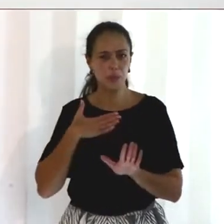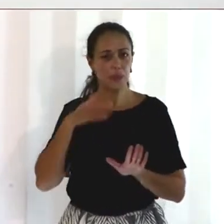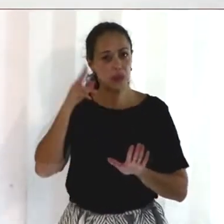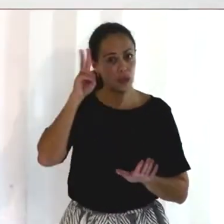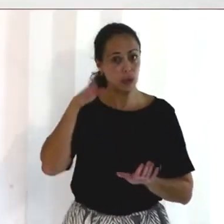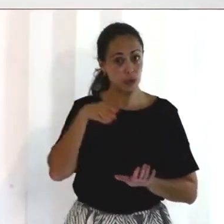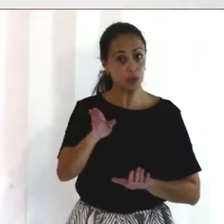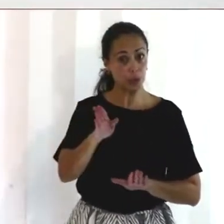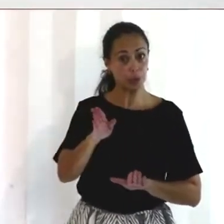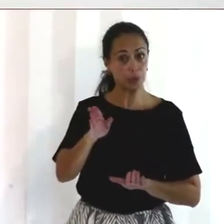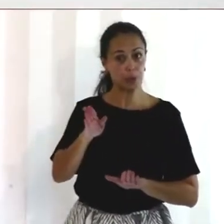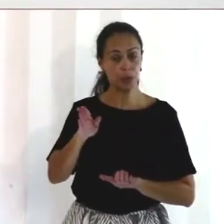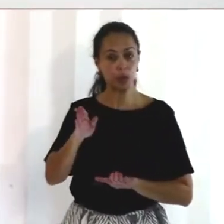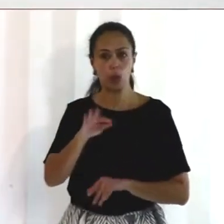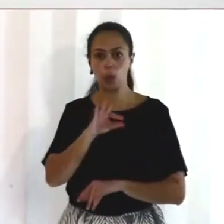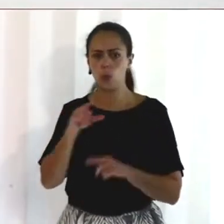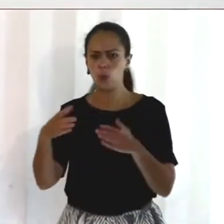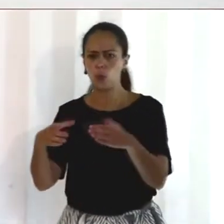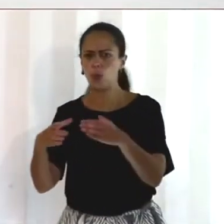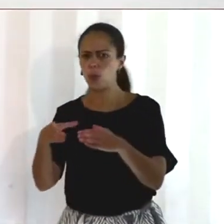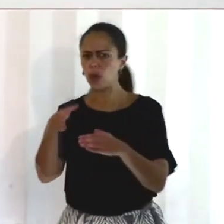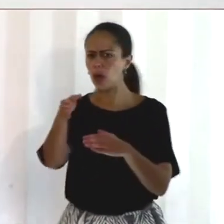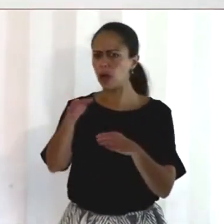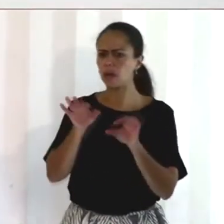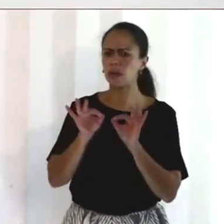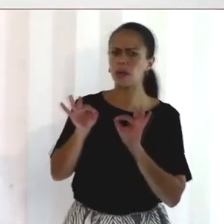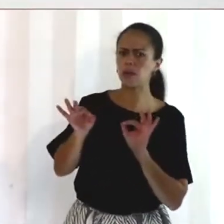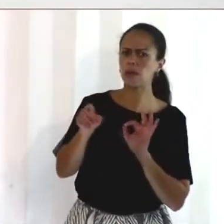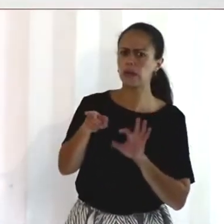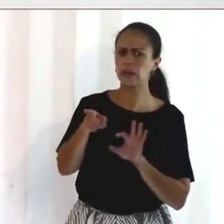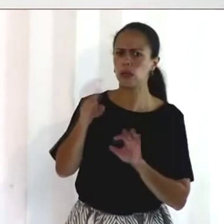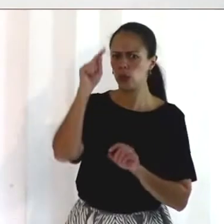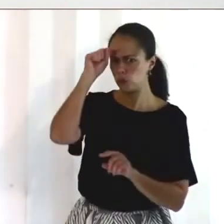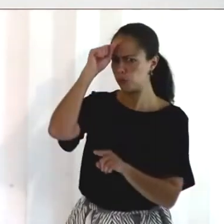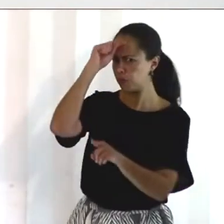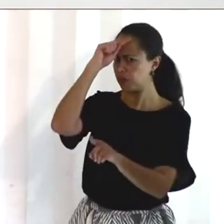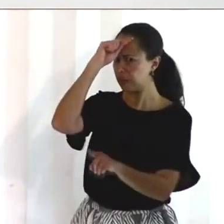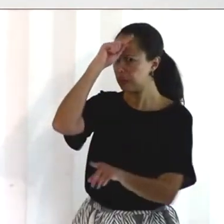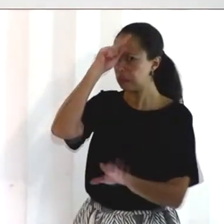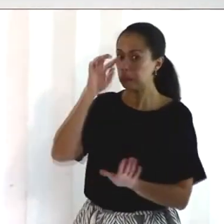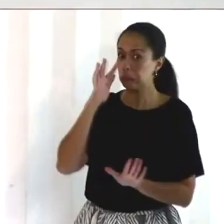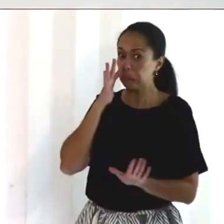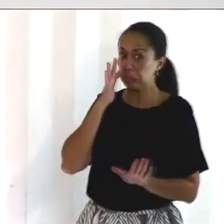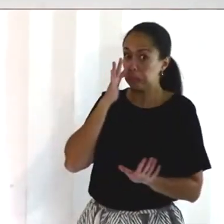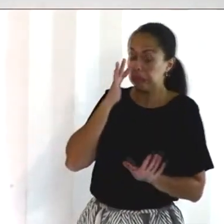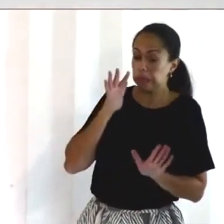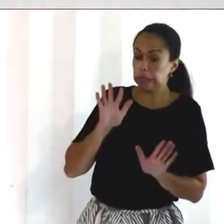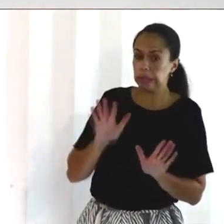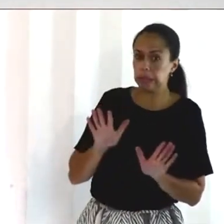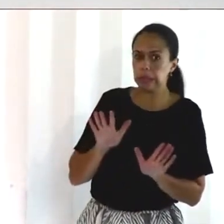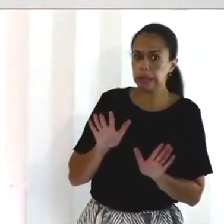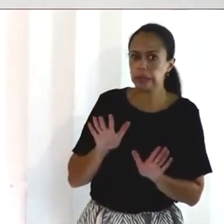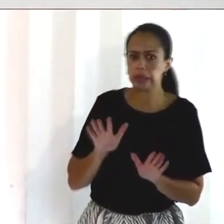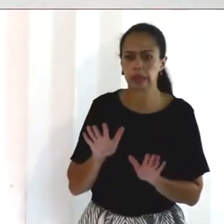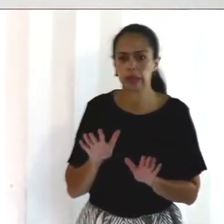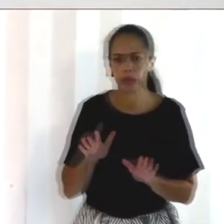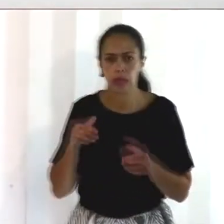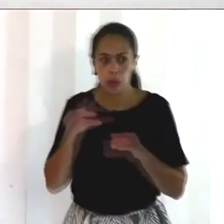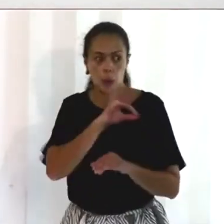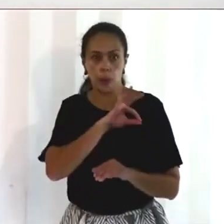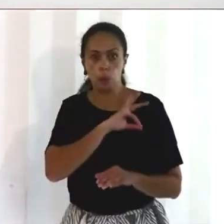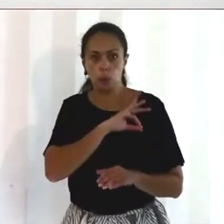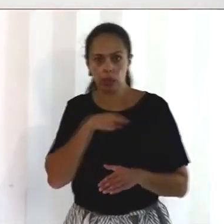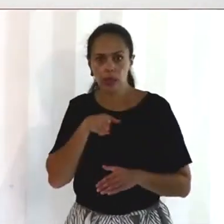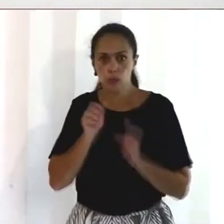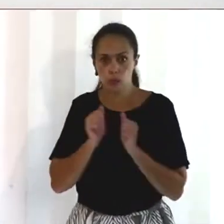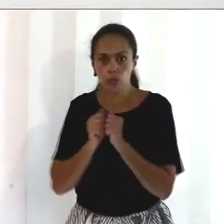de se chegar, violento e tudo mais, e nós pregamos o evangelho naquele lugar, e a pessoa que ouviu a pregação, riu de